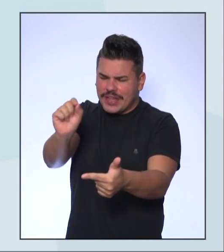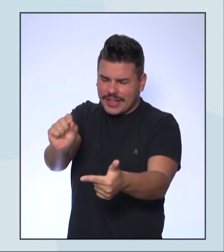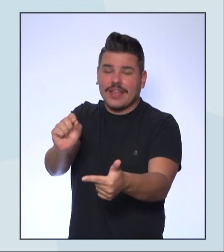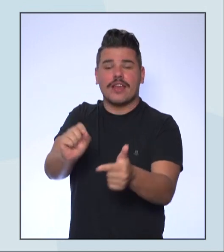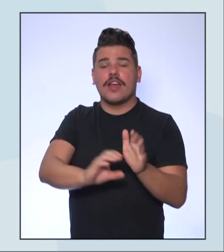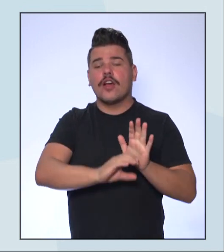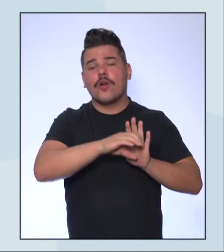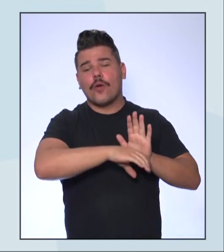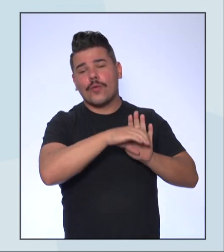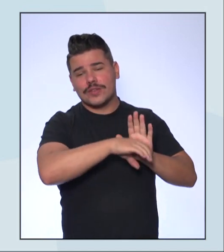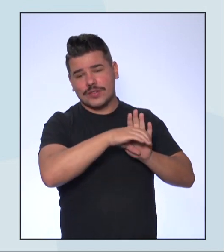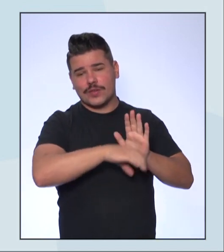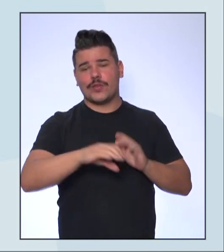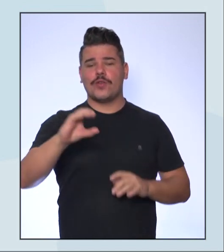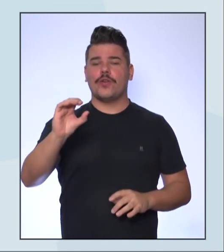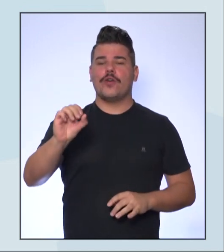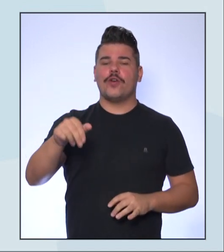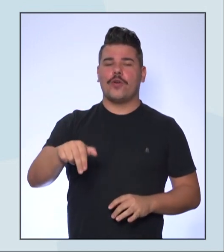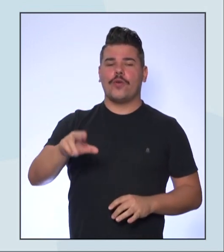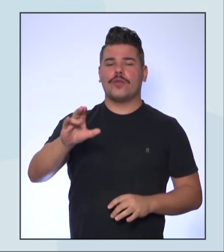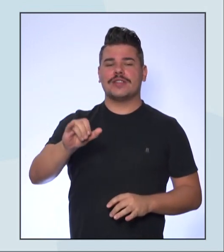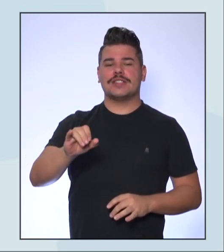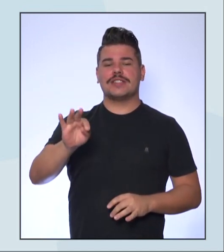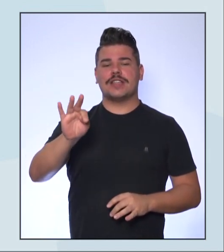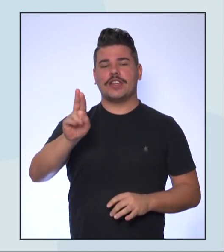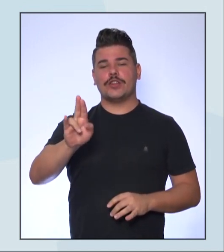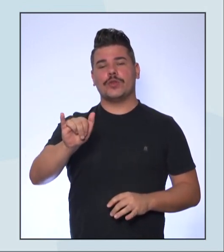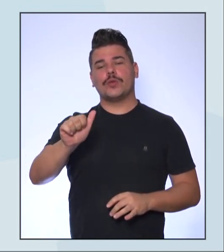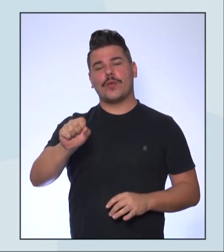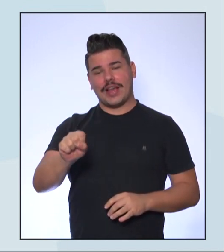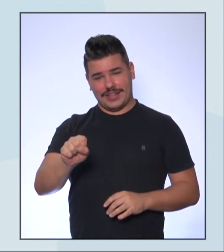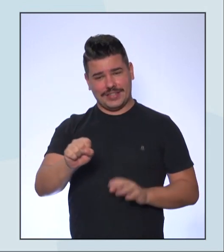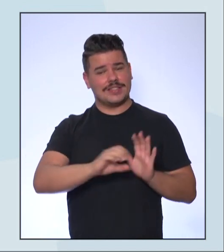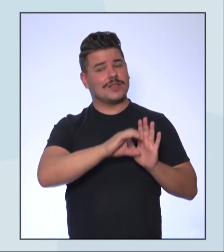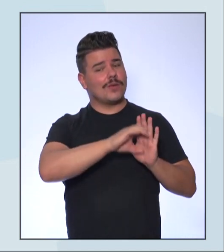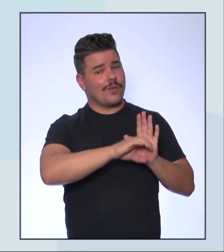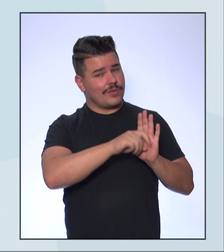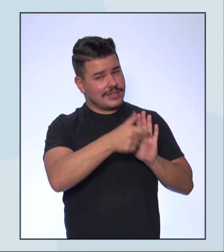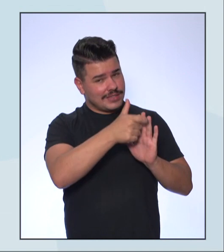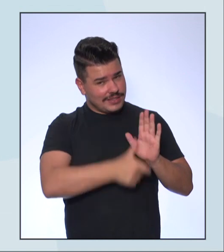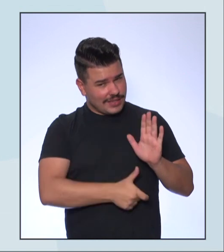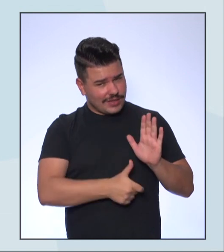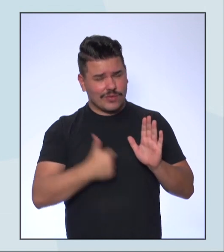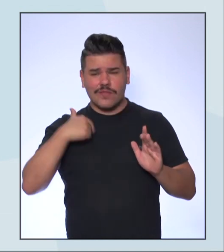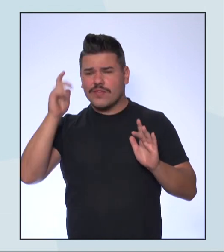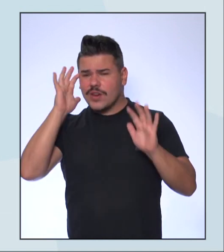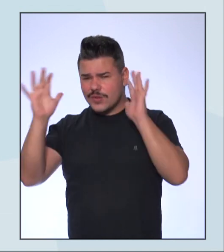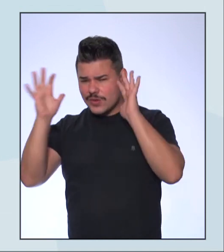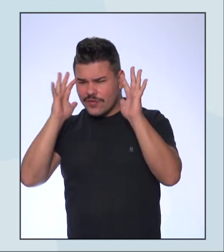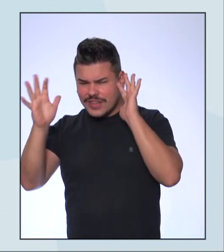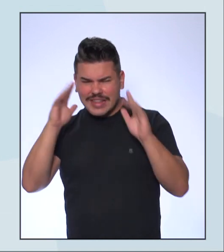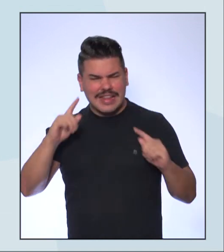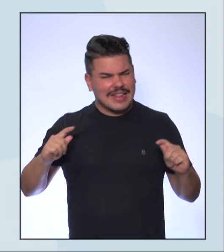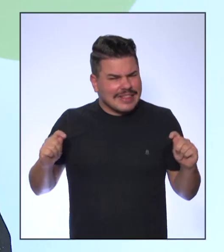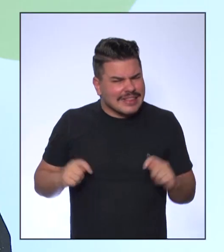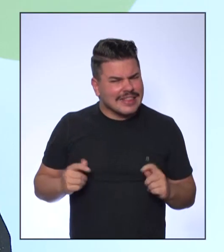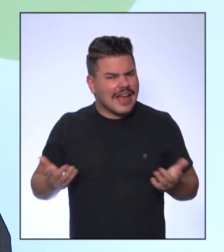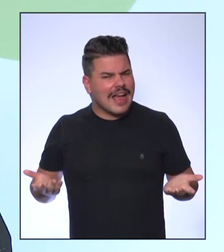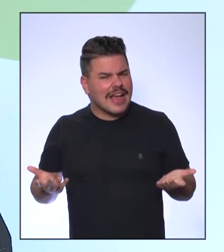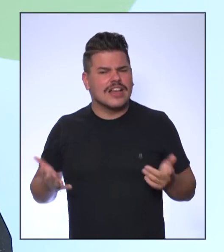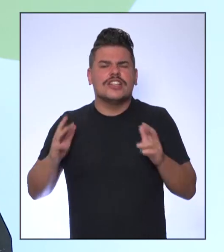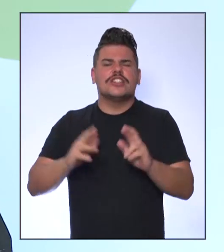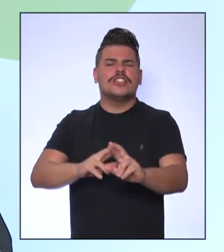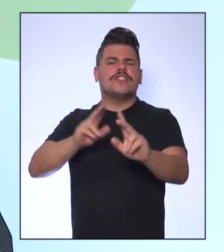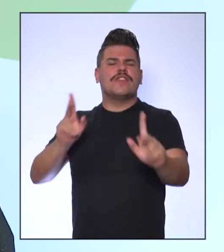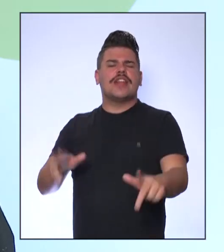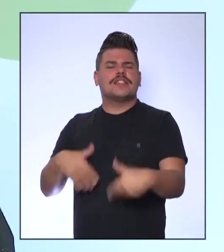professora, todos os outros componentes curriculares trabalham com questões conceituais, né? Qual é a